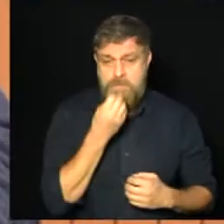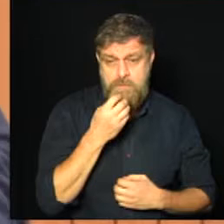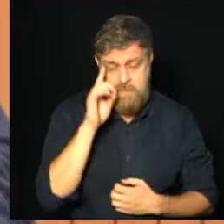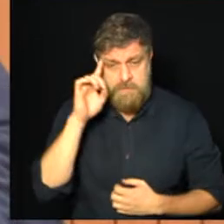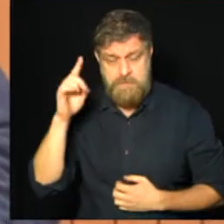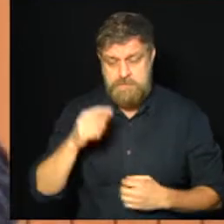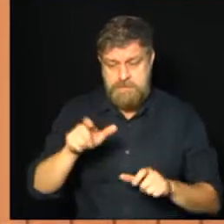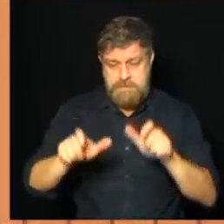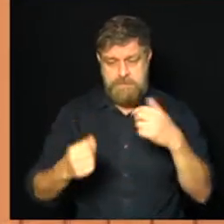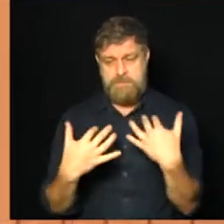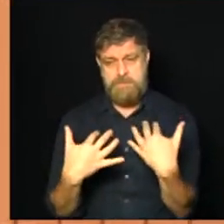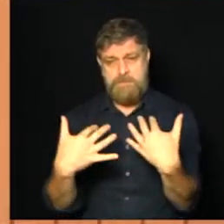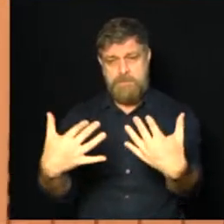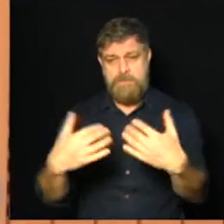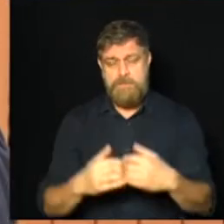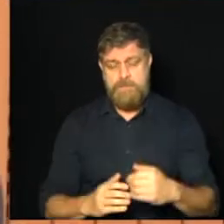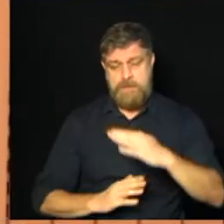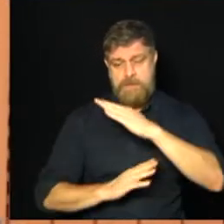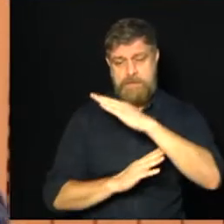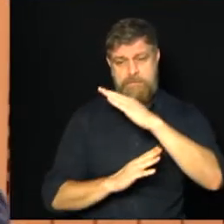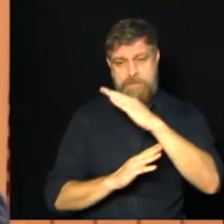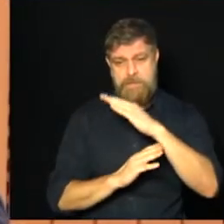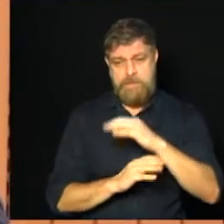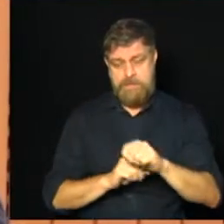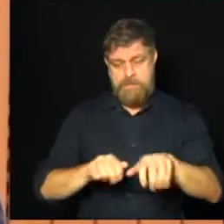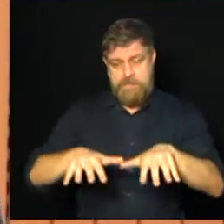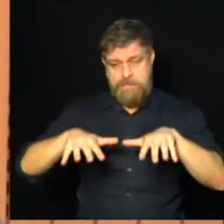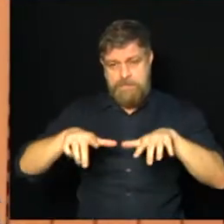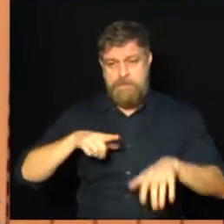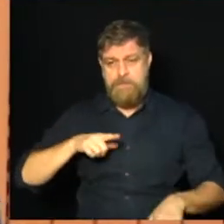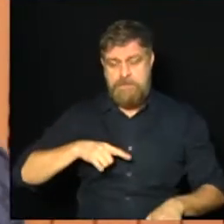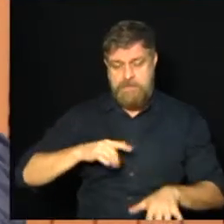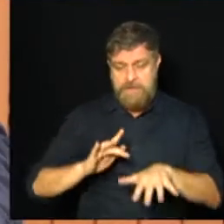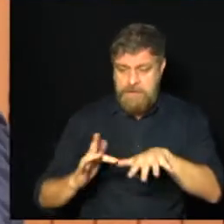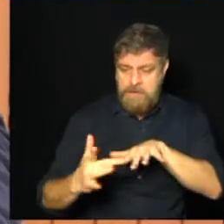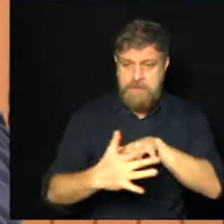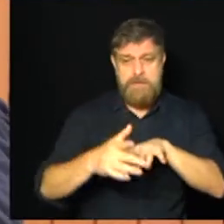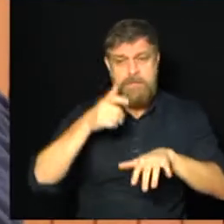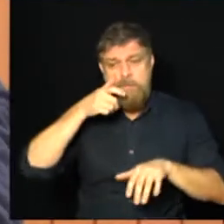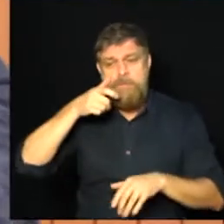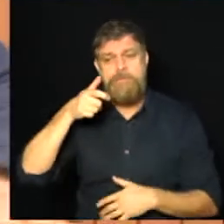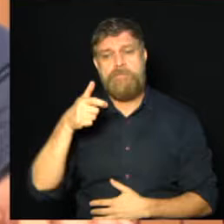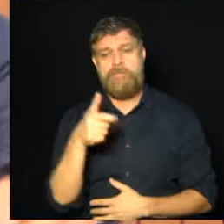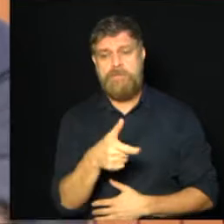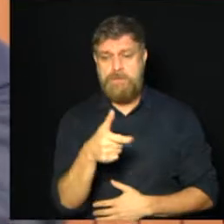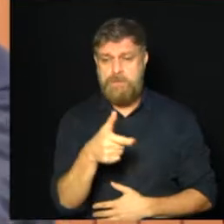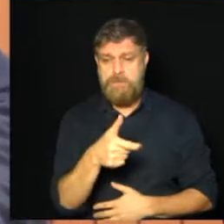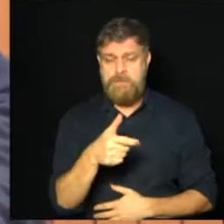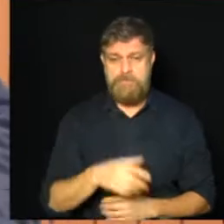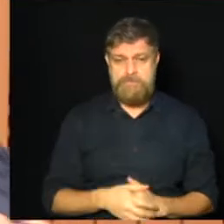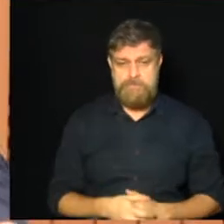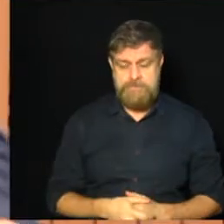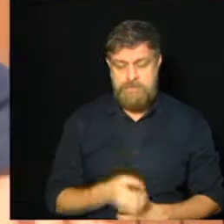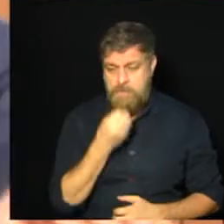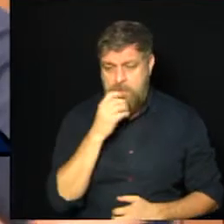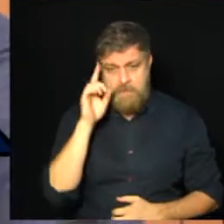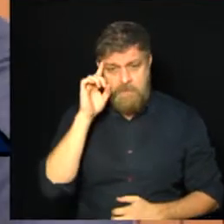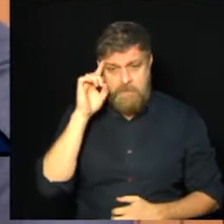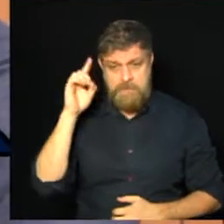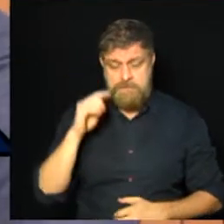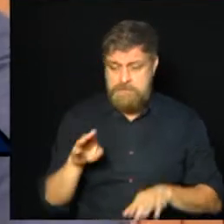TV Câmara, aos internautas que nos acompanham nas redes sociais. Daqui o meu bom dia